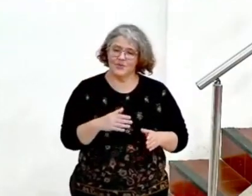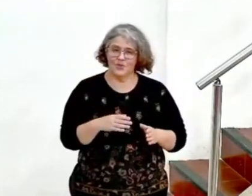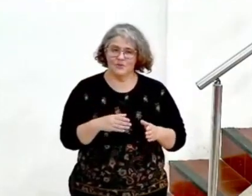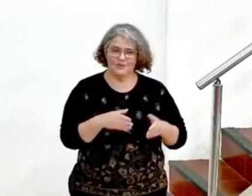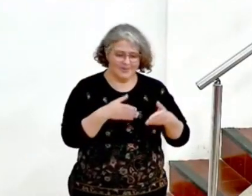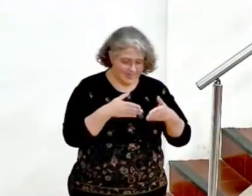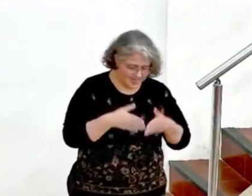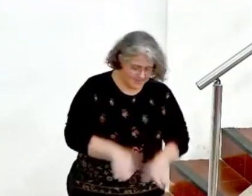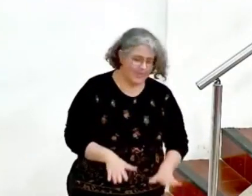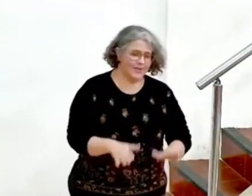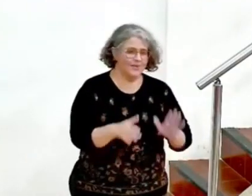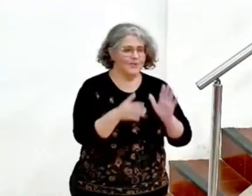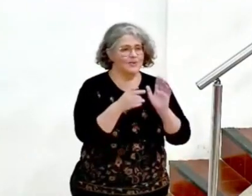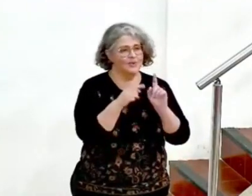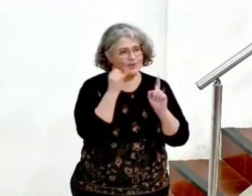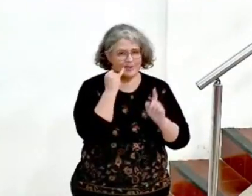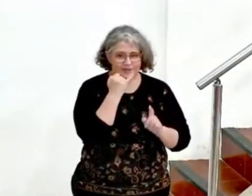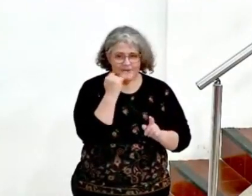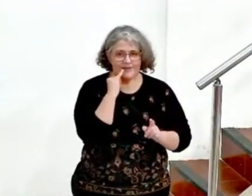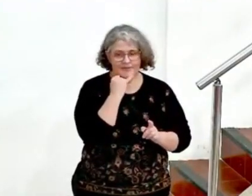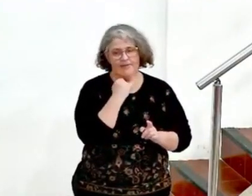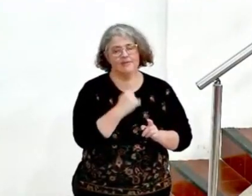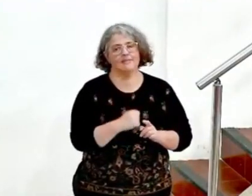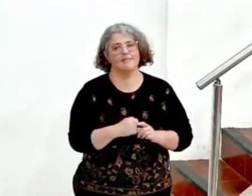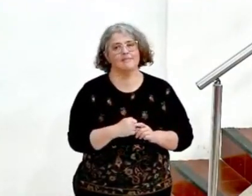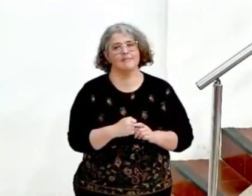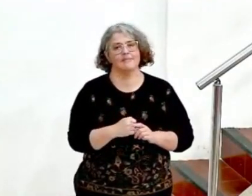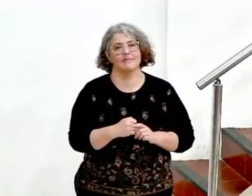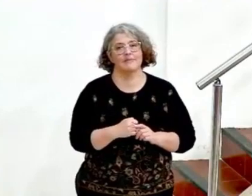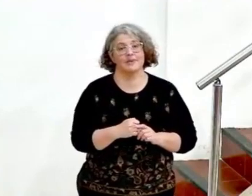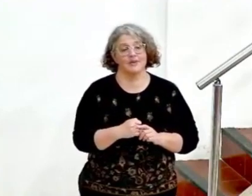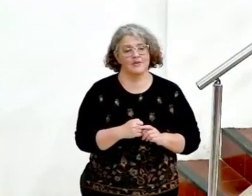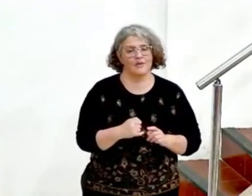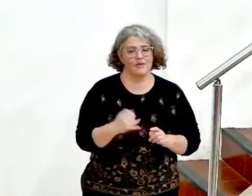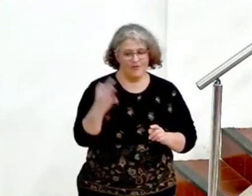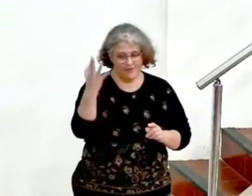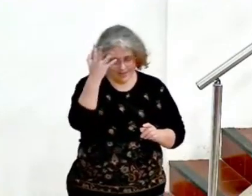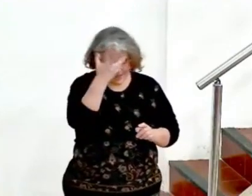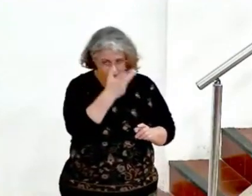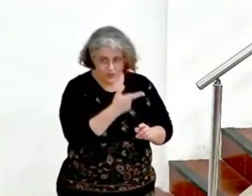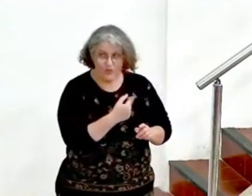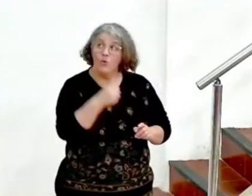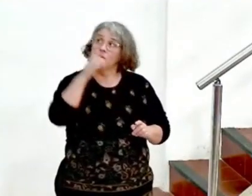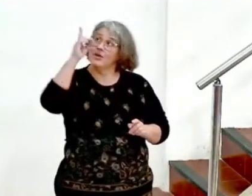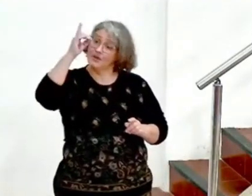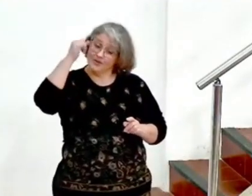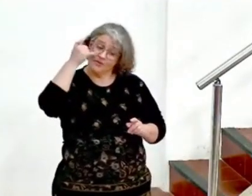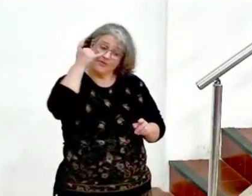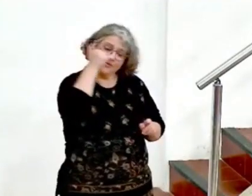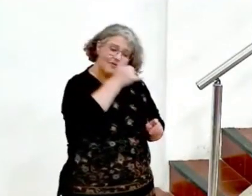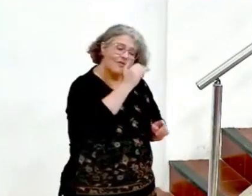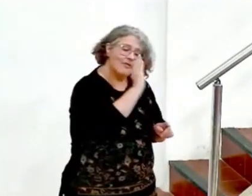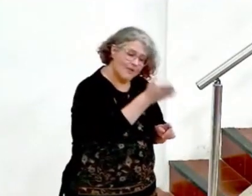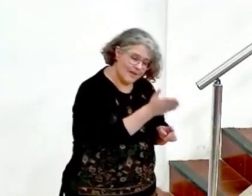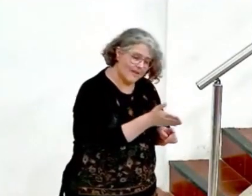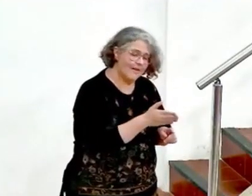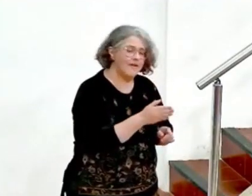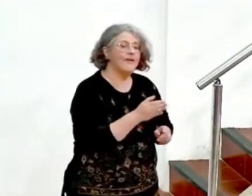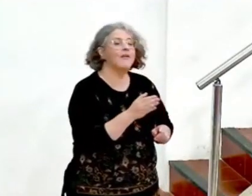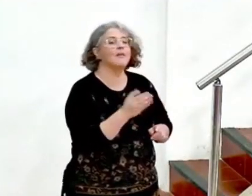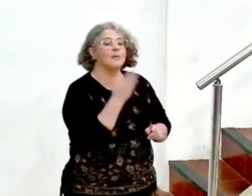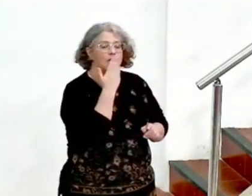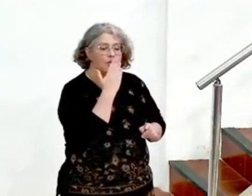Ele diz: visitou como tinha dito, fez como havia